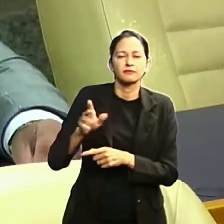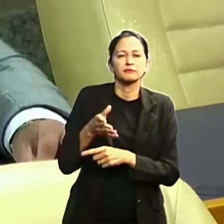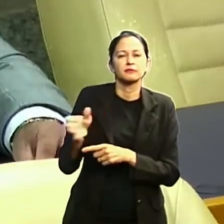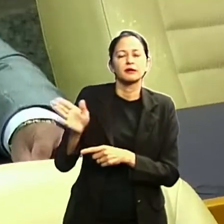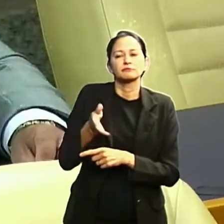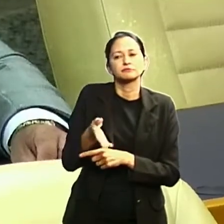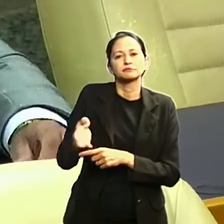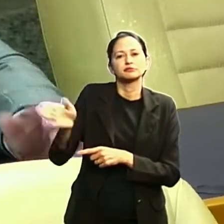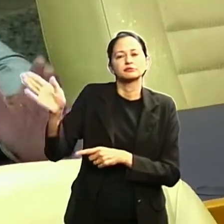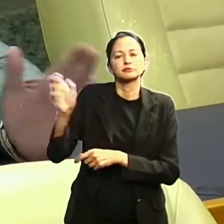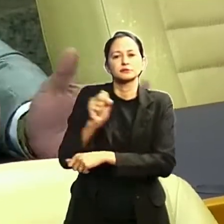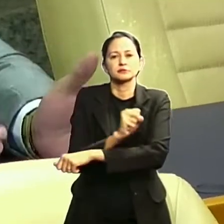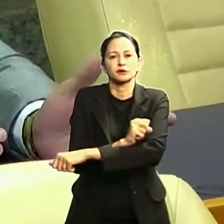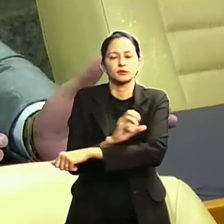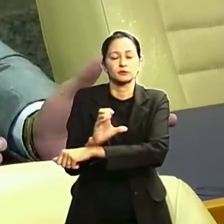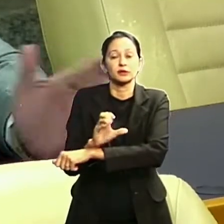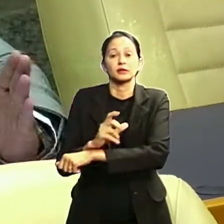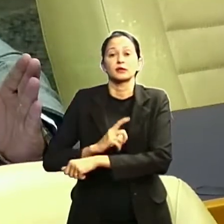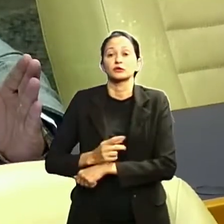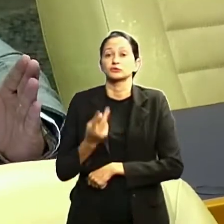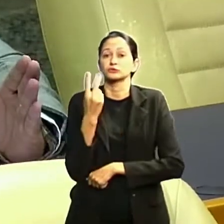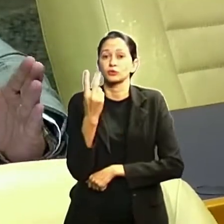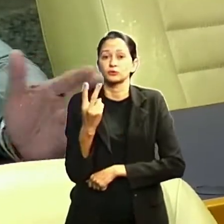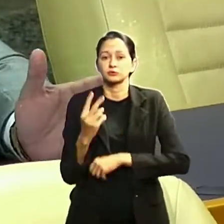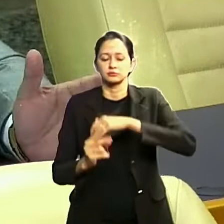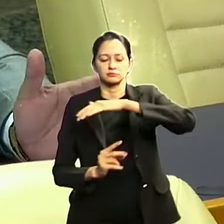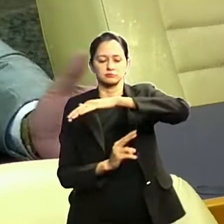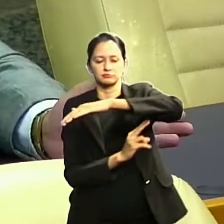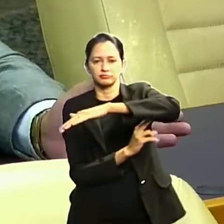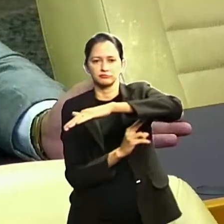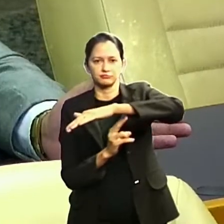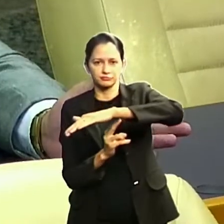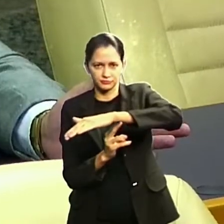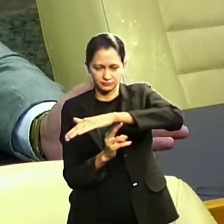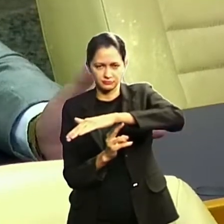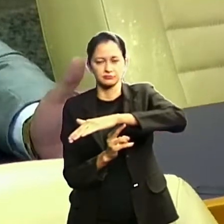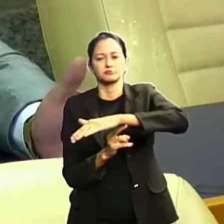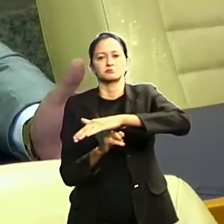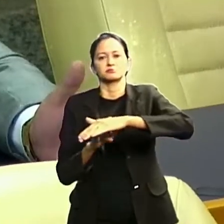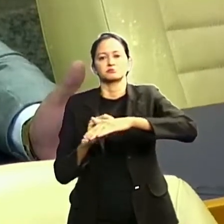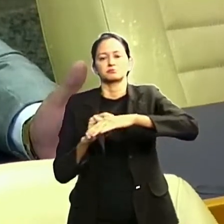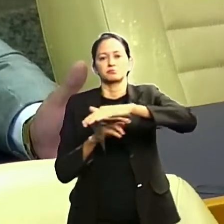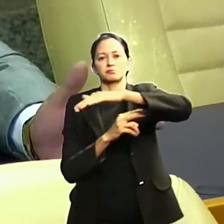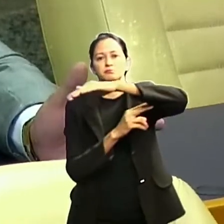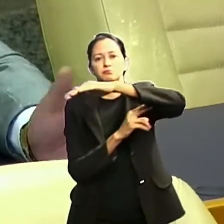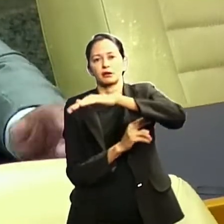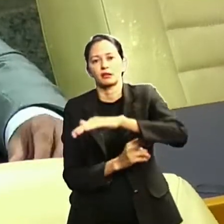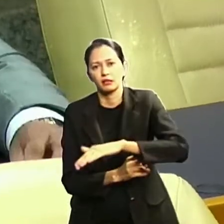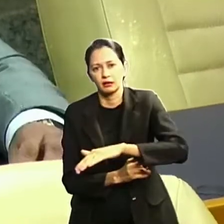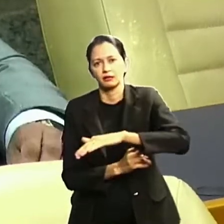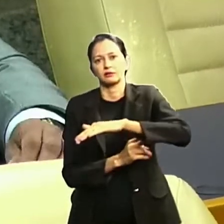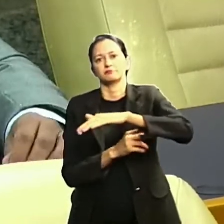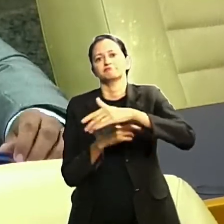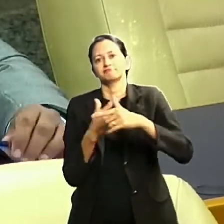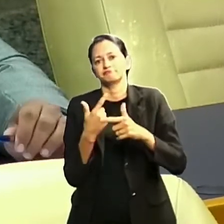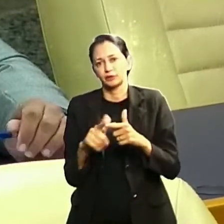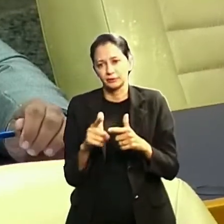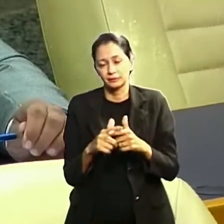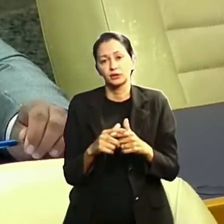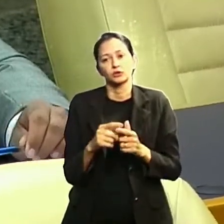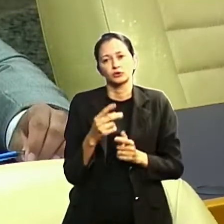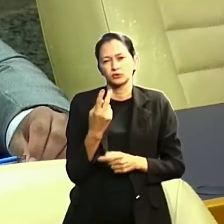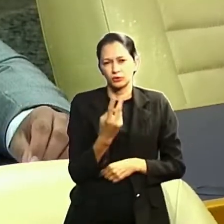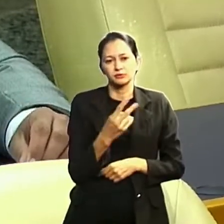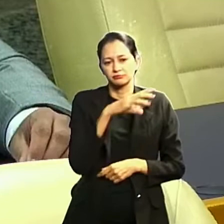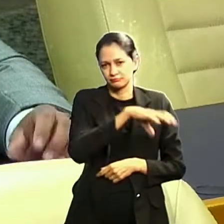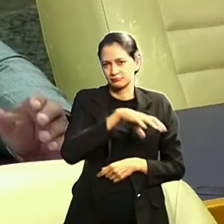Canedo. Duas pontes, a Avenida das Pirâmides caiu, está danificada, está interditada, mas a que caiu foi a da Caripás. Então, aqui, vou